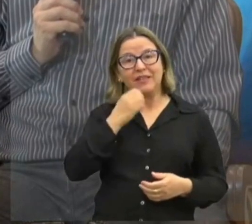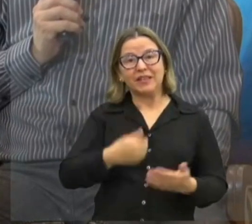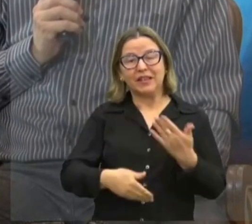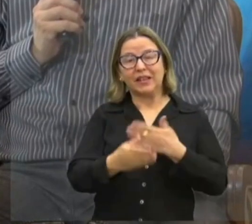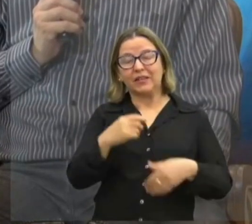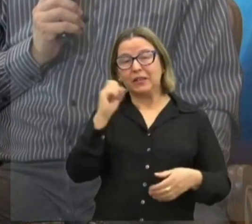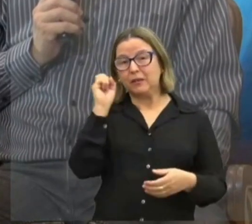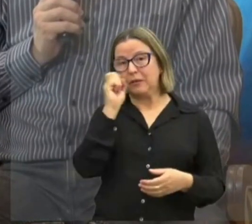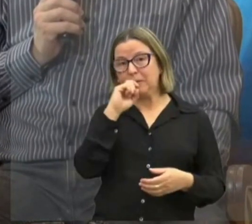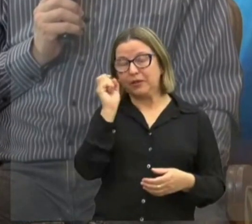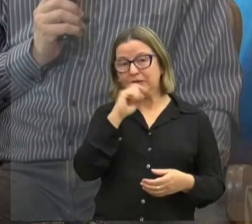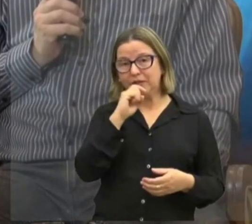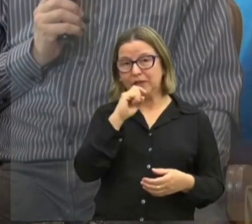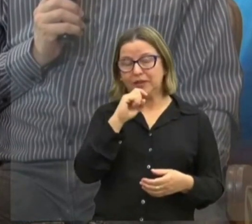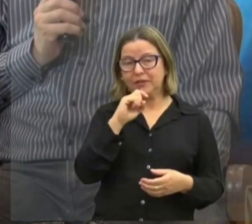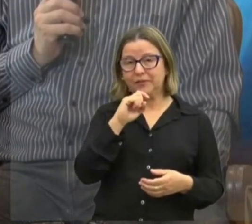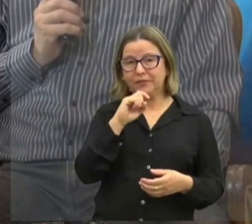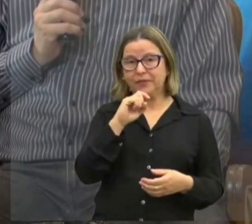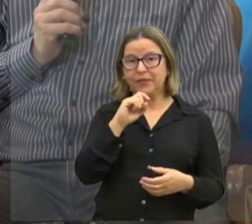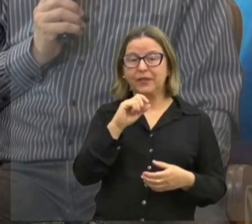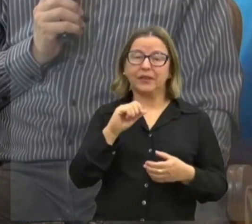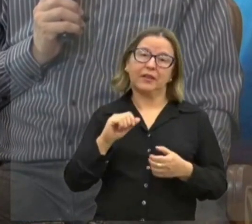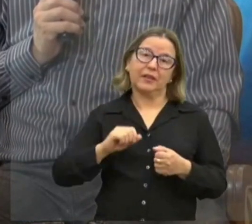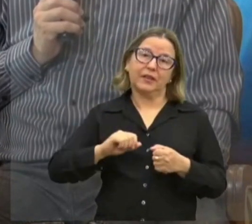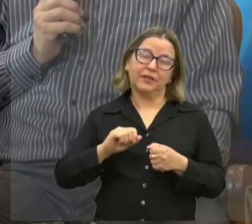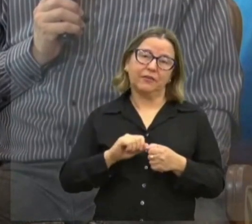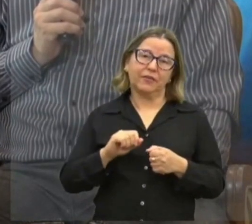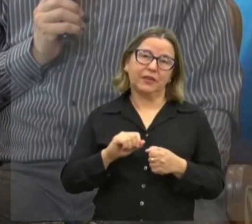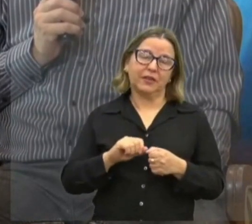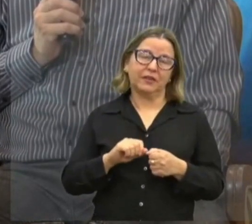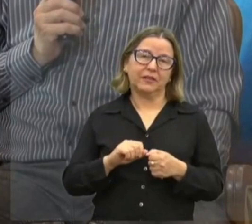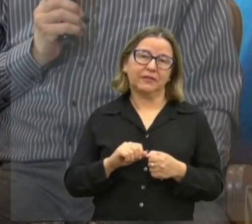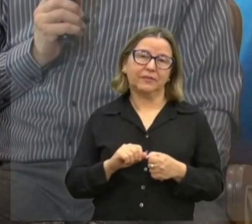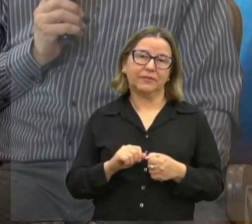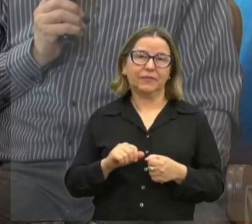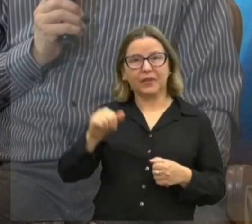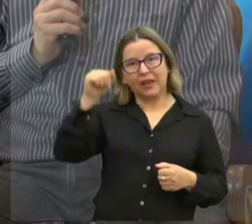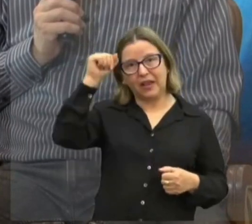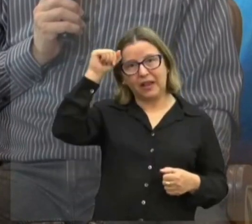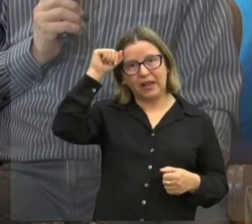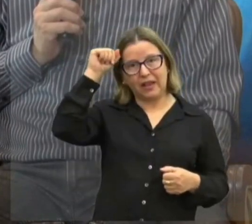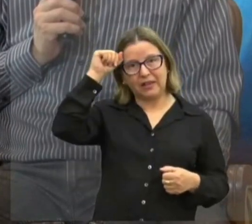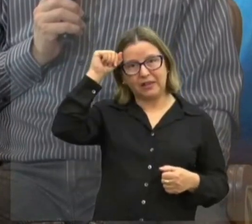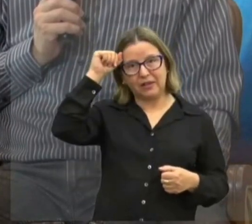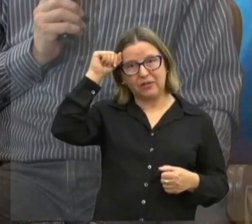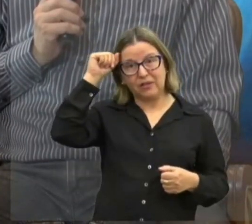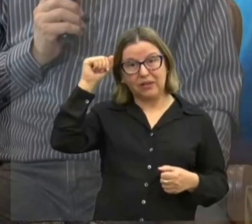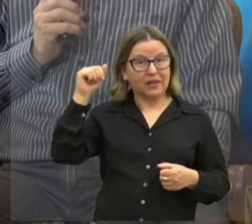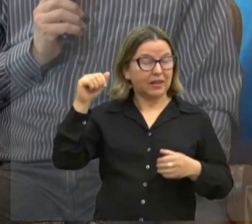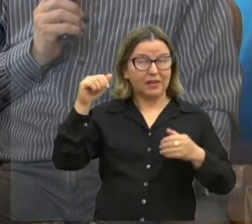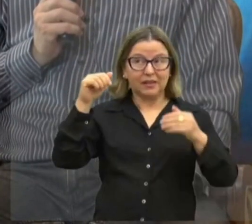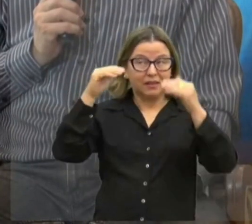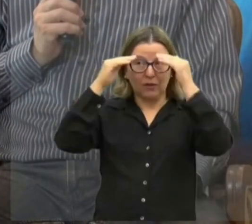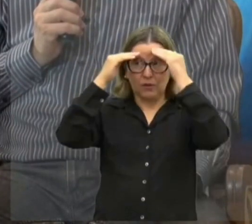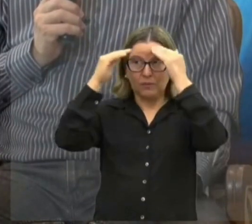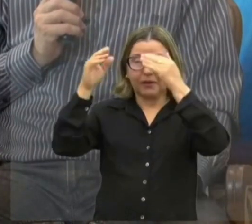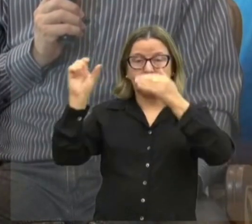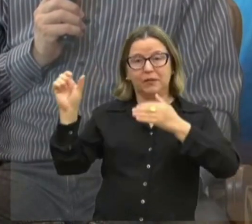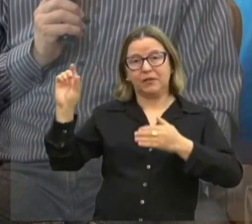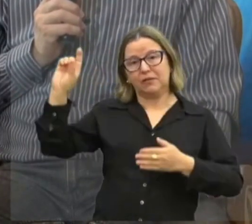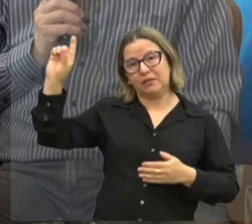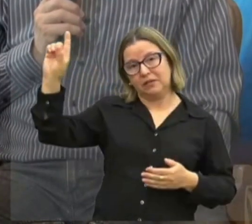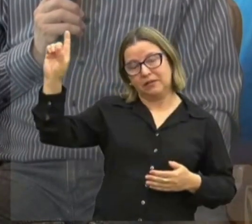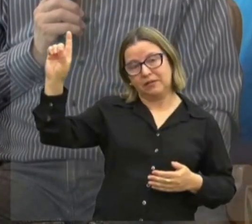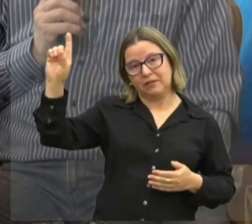acabou levando o homem a desobedecer a palavra de Deus, né? A